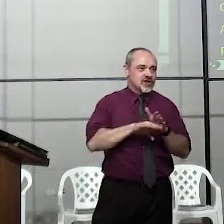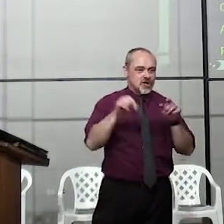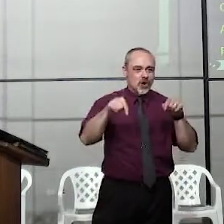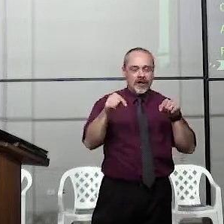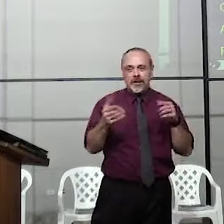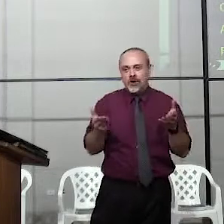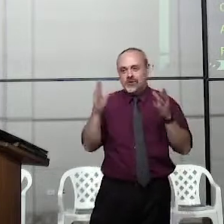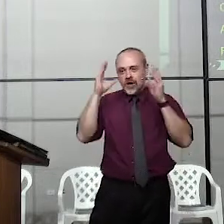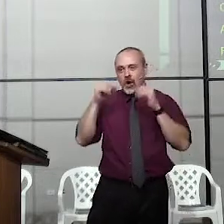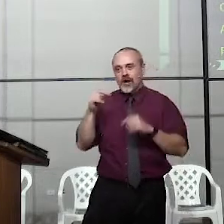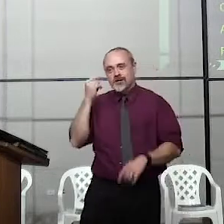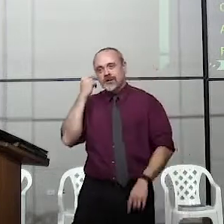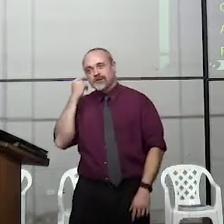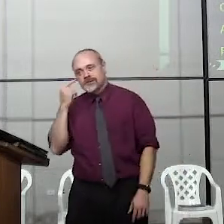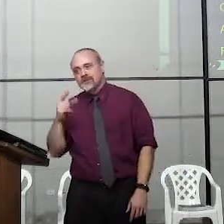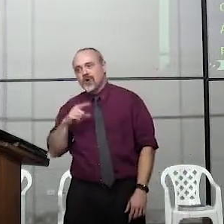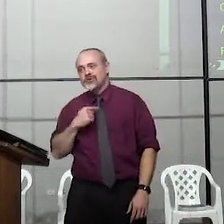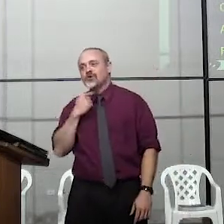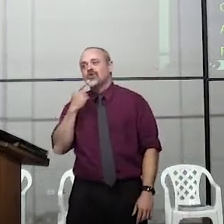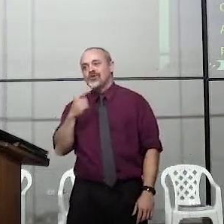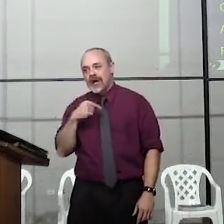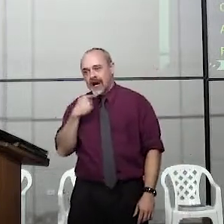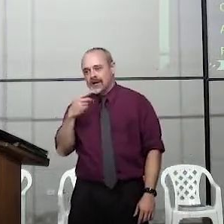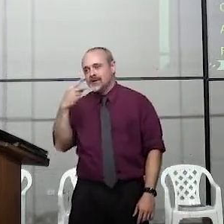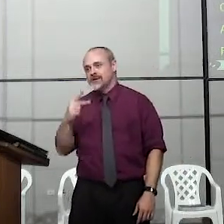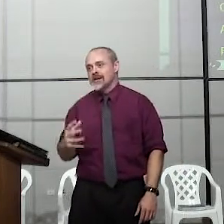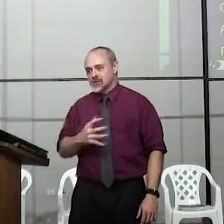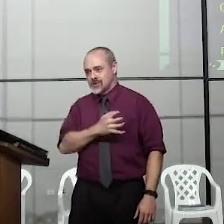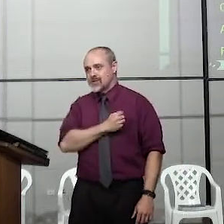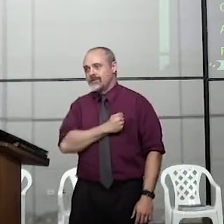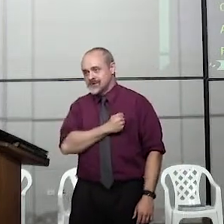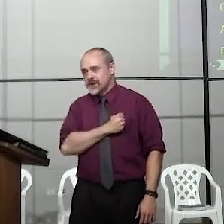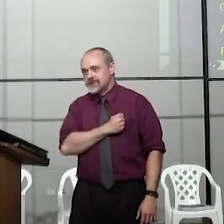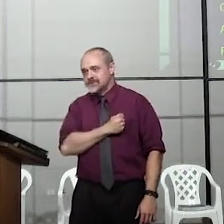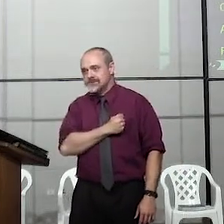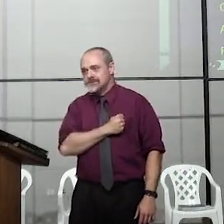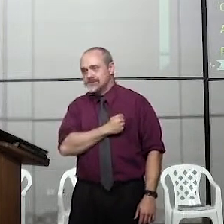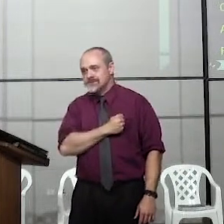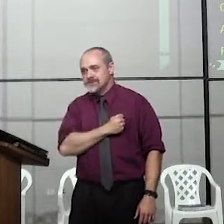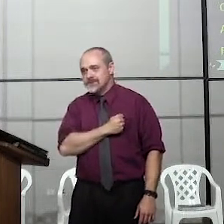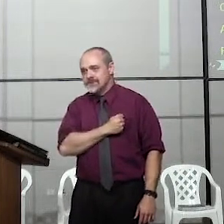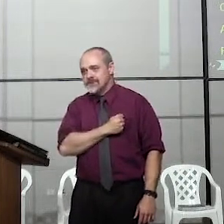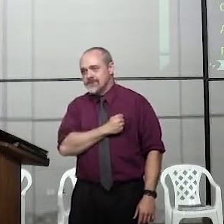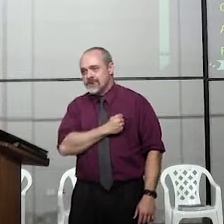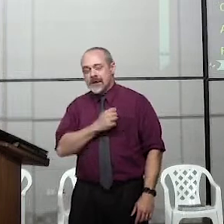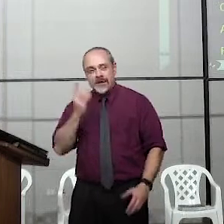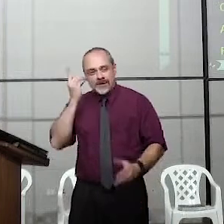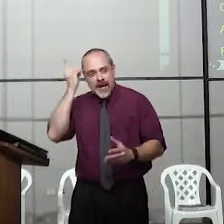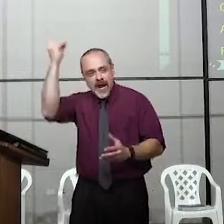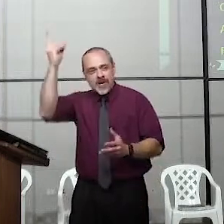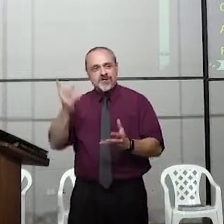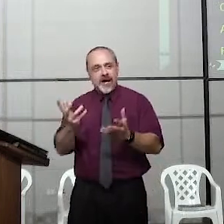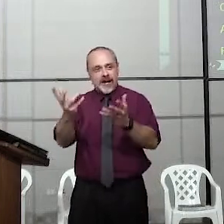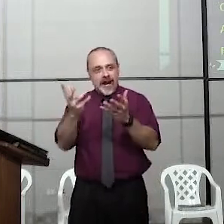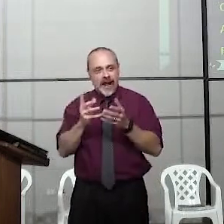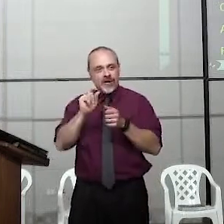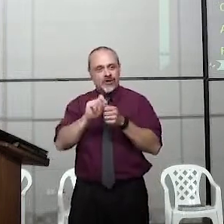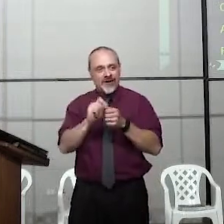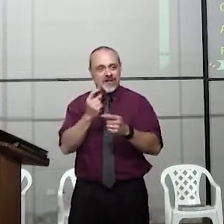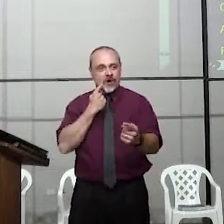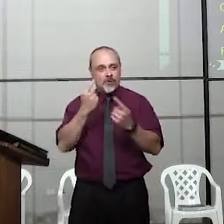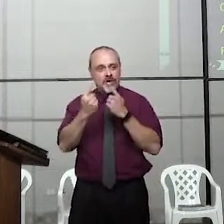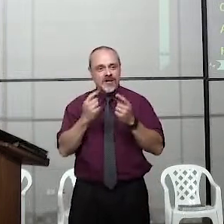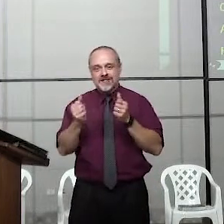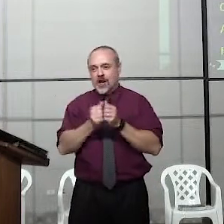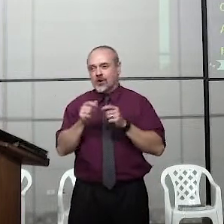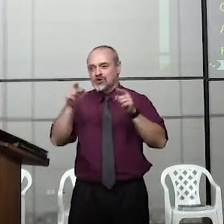Talvez você chegou aqui hoje à noite com dúvida da sua salvação. E Deus está querendo